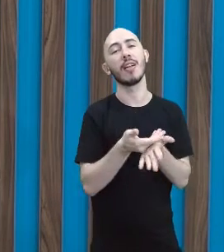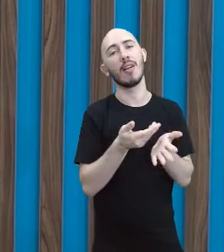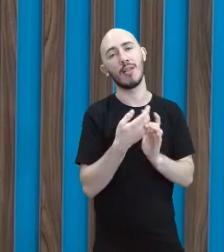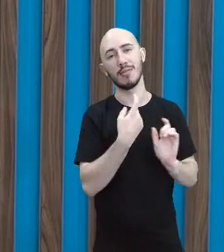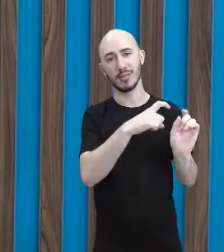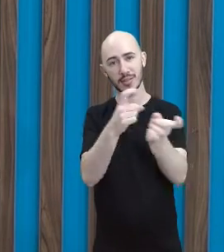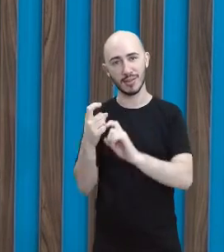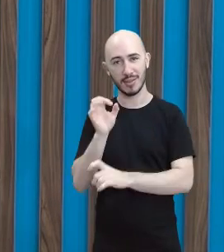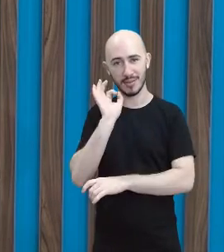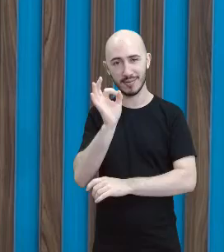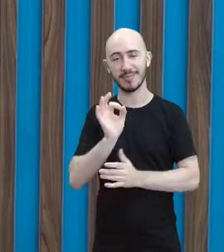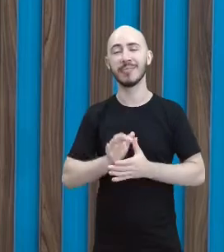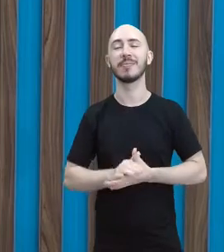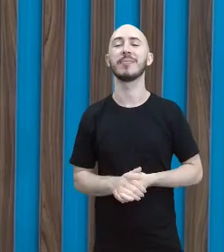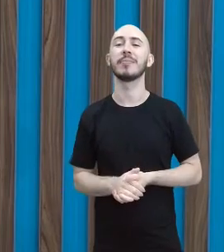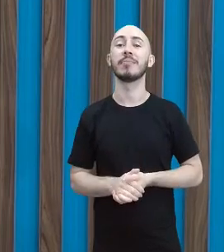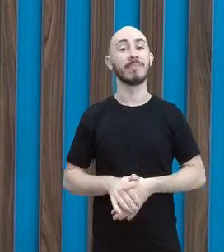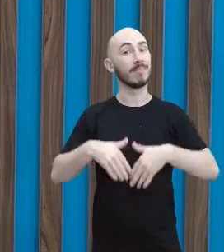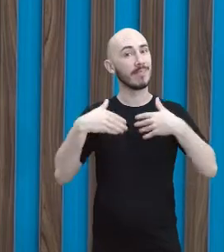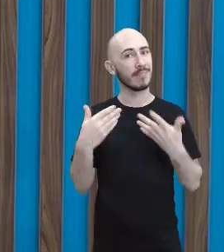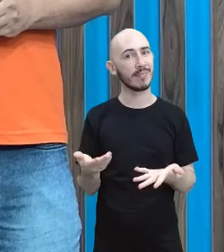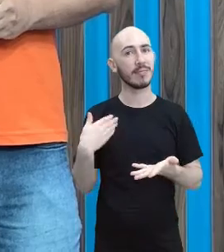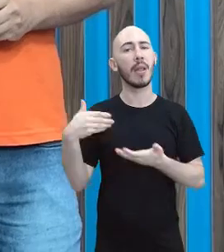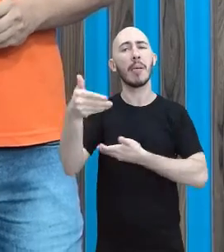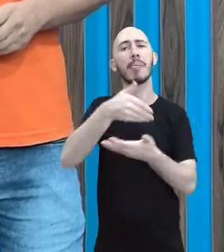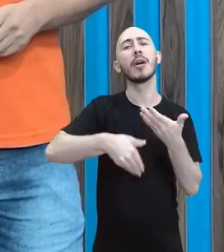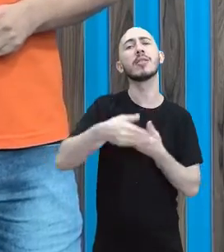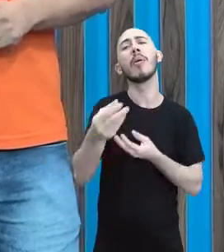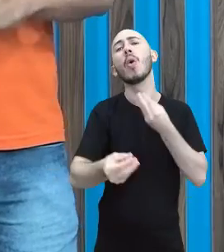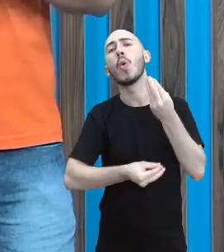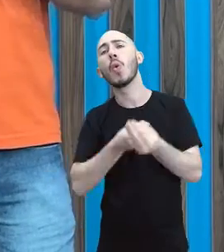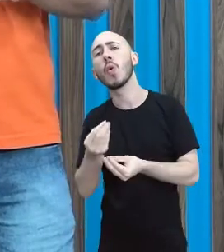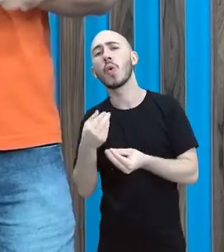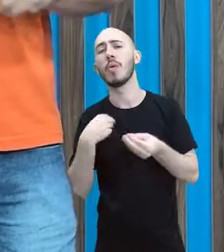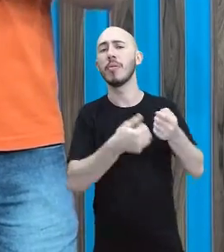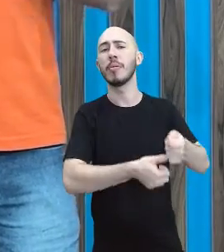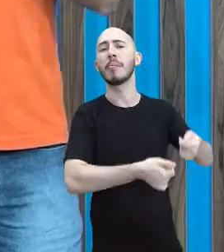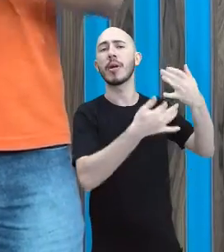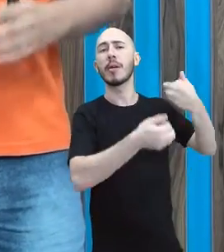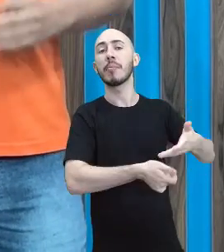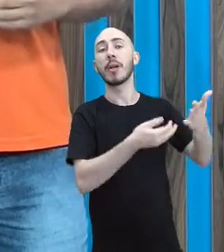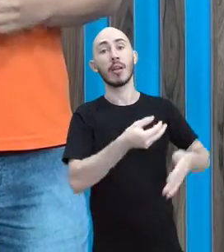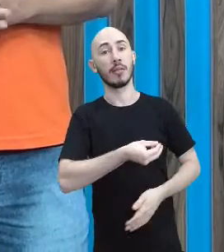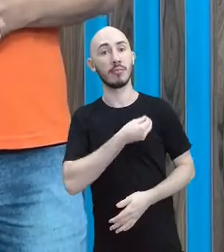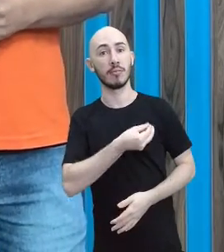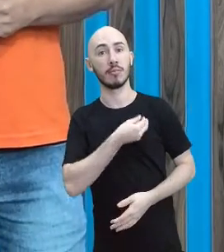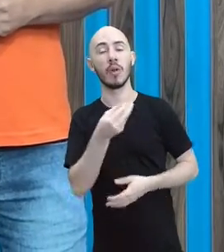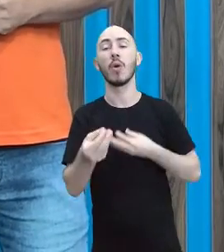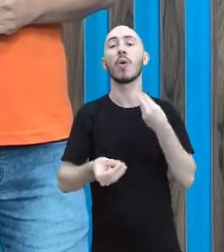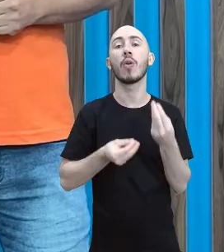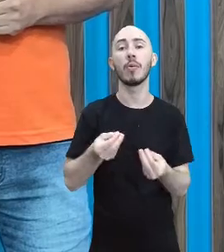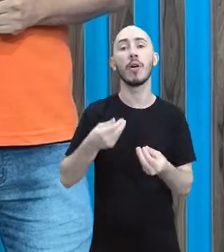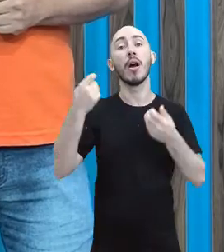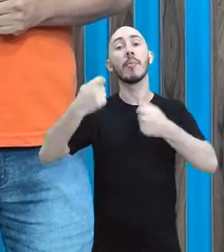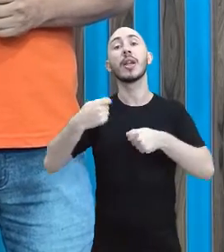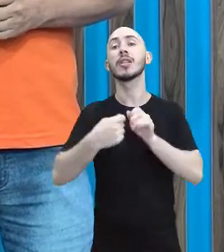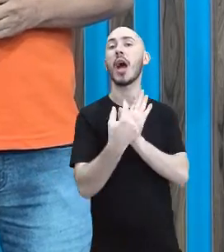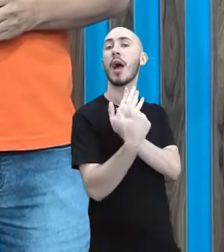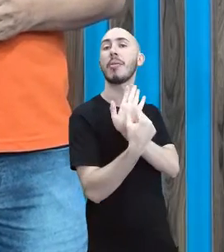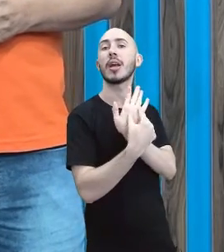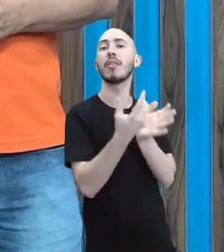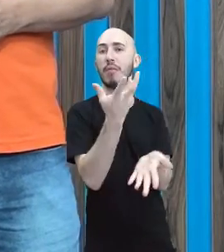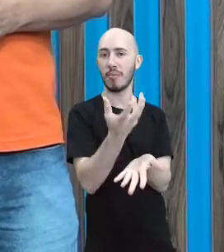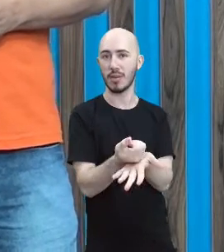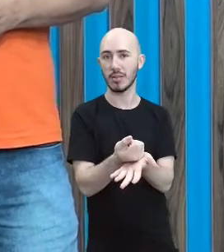debatendo, beleza? Olha aí, gente, para participar do chat, né, para interagir aqui conosco, você precisa ter o nosso aplicativo da